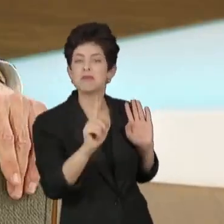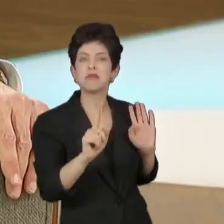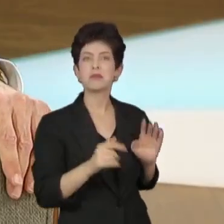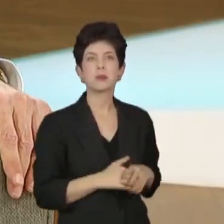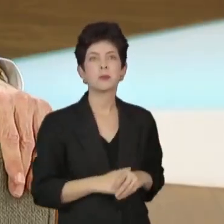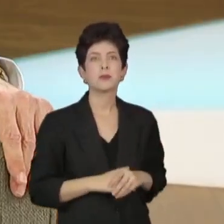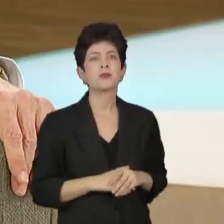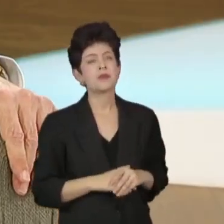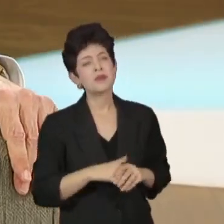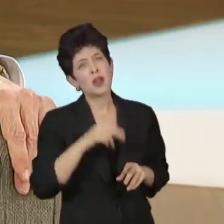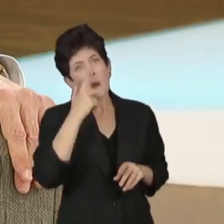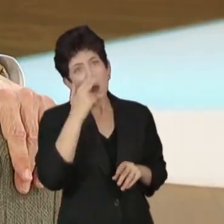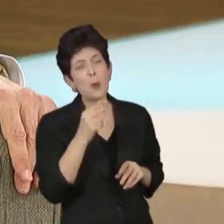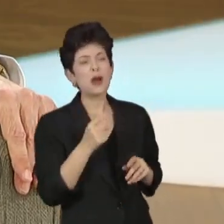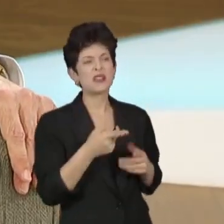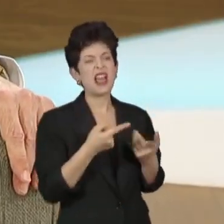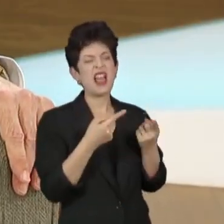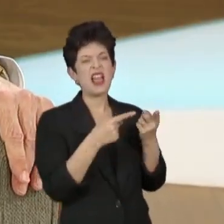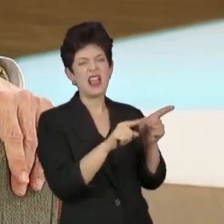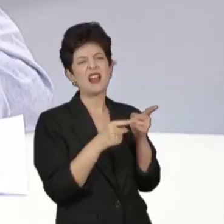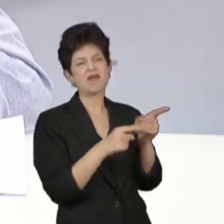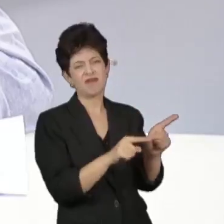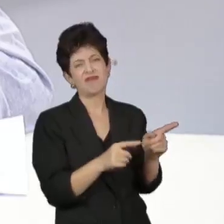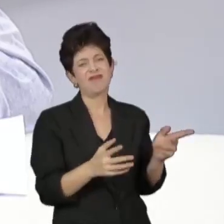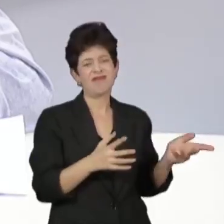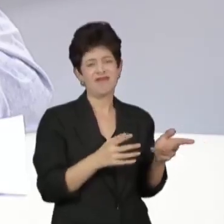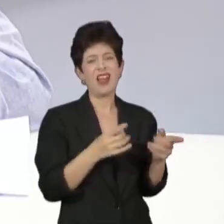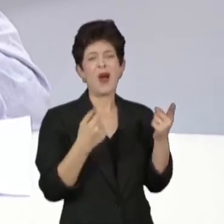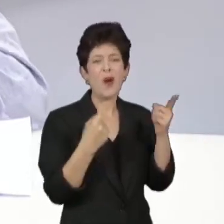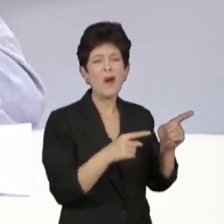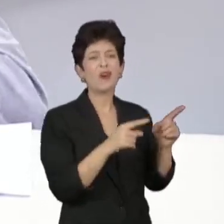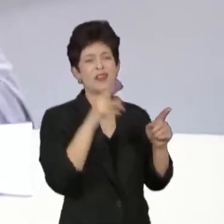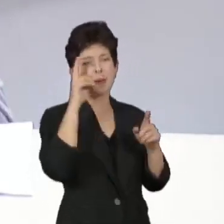não. Portanto, acho que há uma certa implicância. E os empresários bancários? Constância, a gente precisa